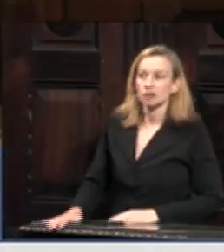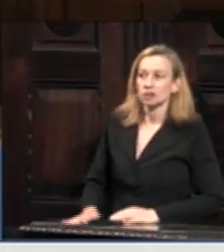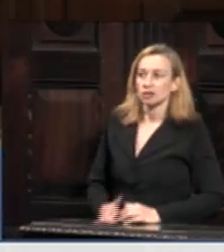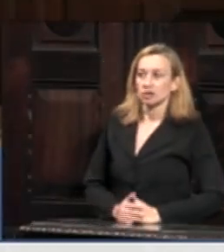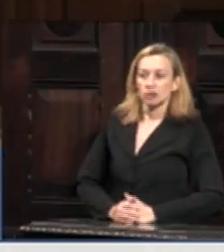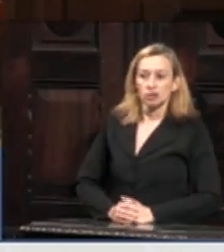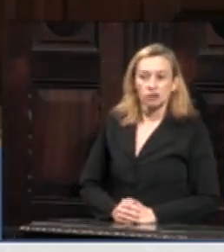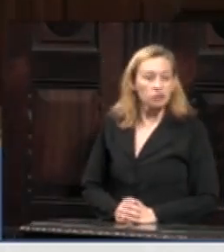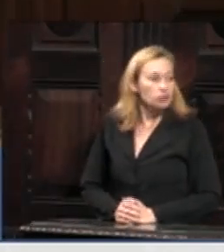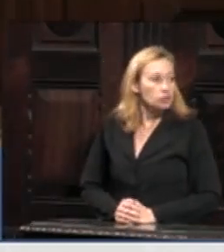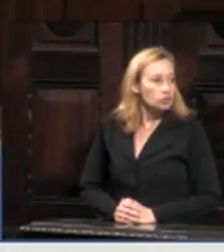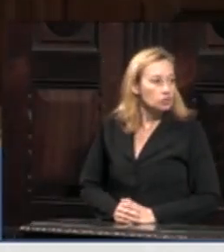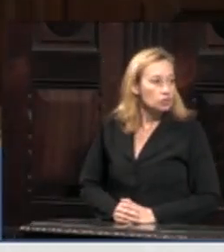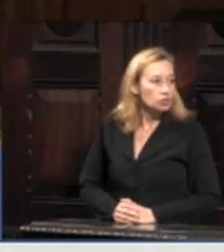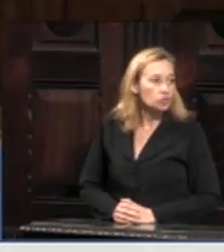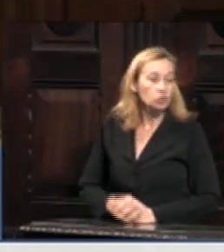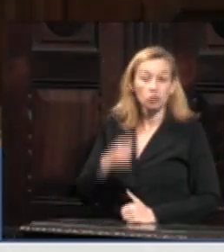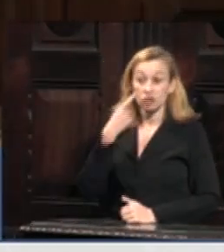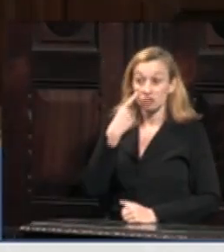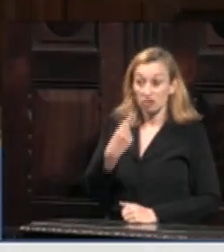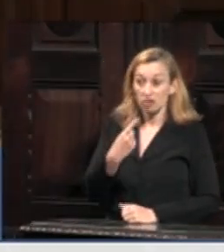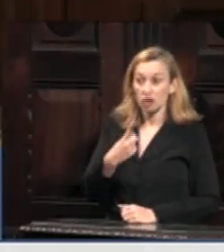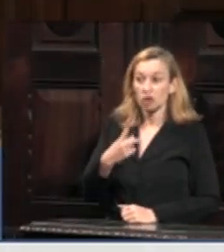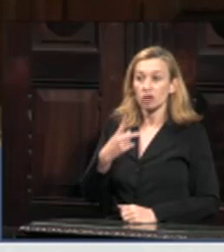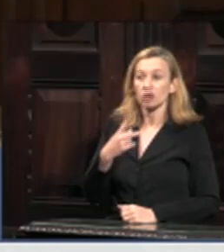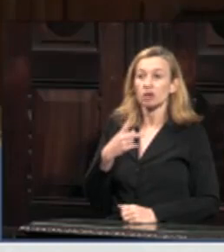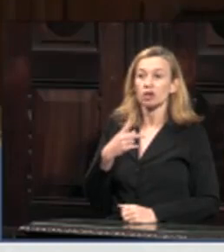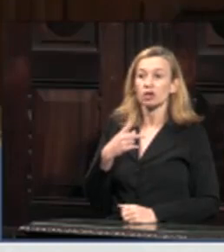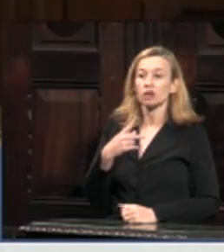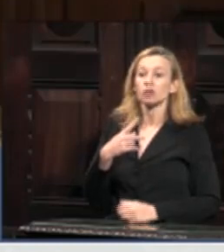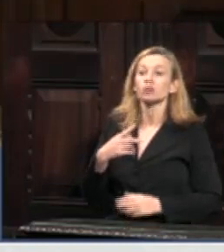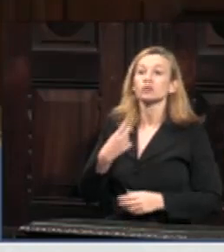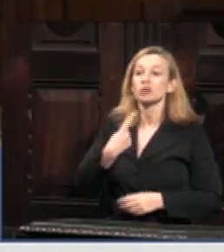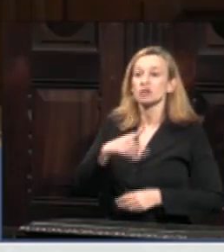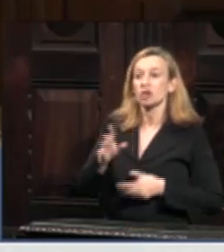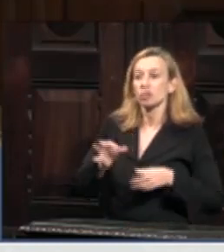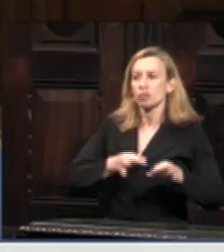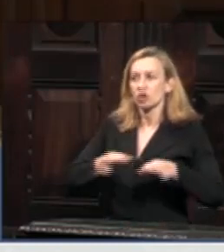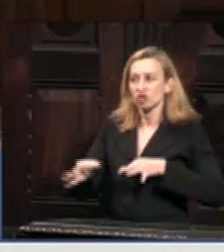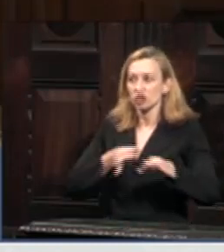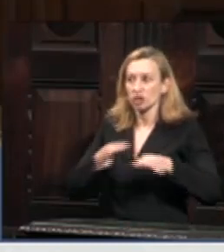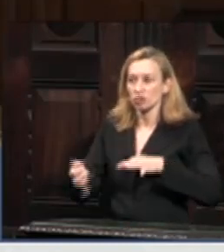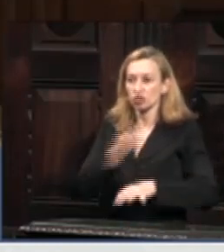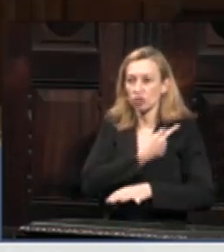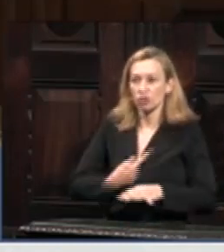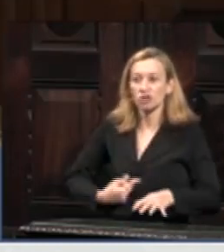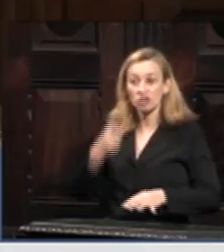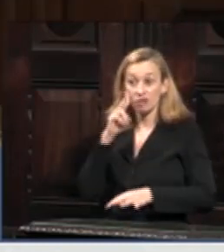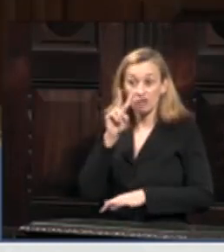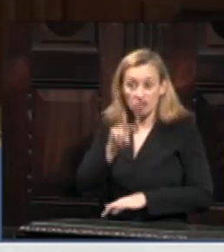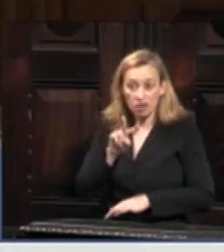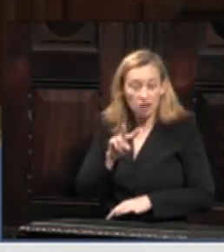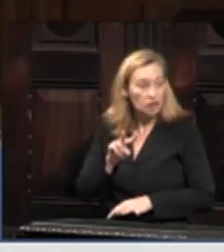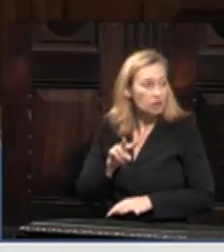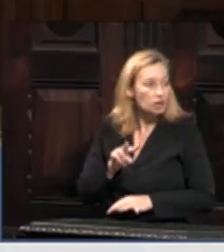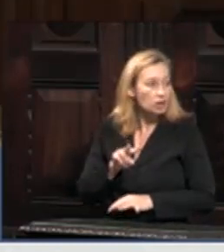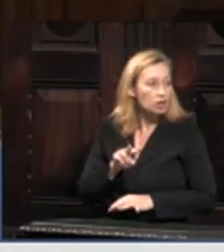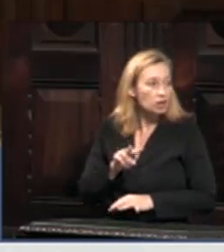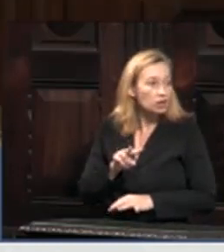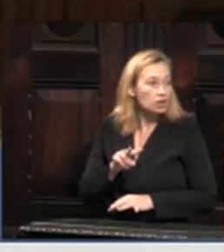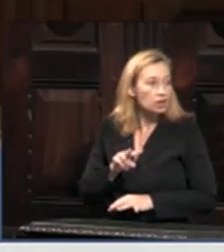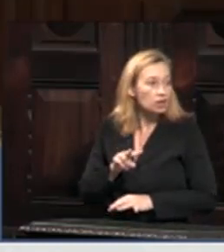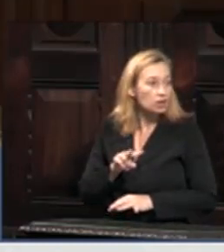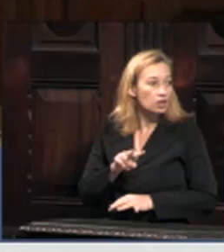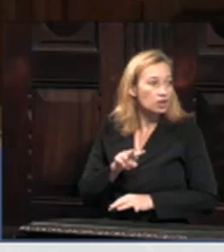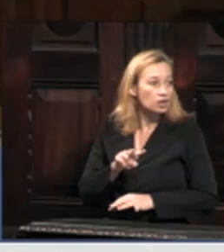mas quando você vai ler o seu programa de governo, você vê que quando ele diz de acabar com o